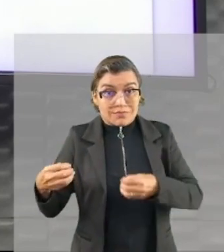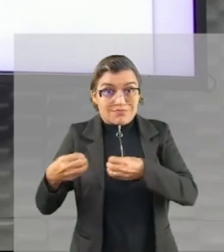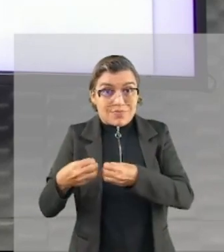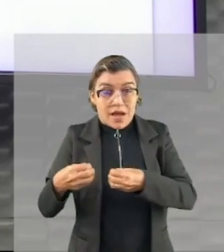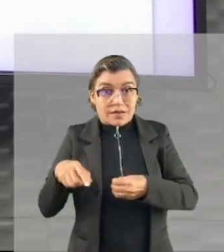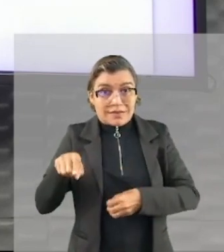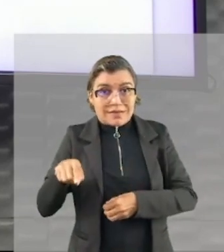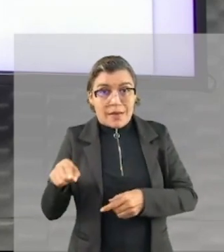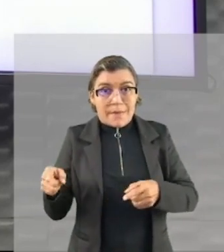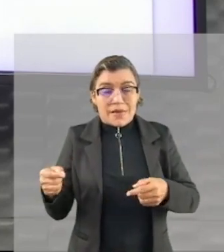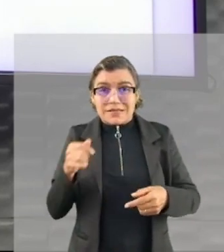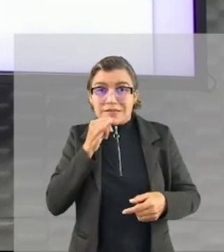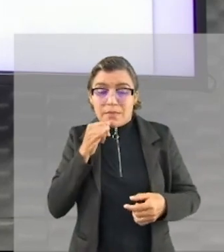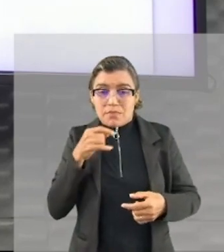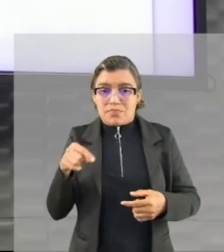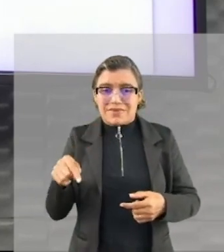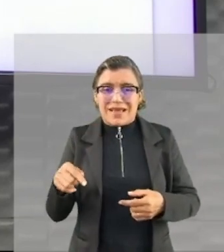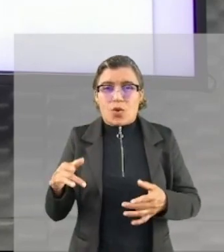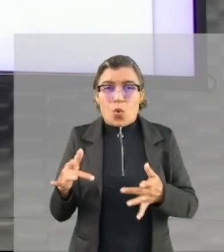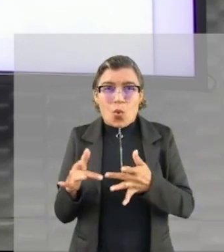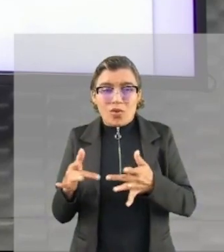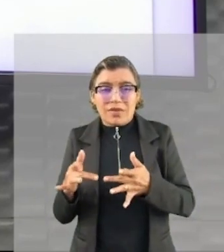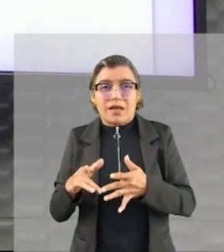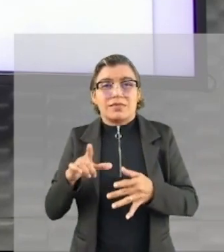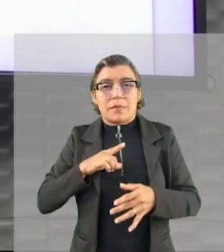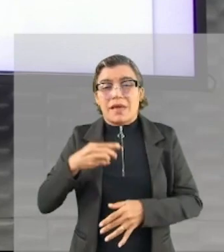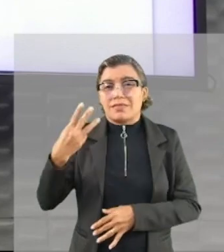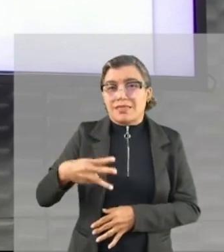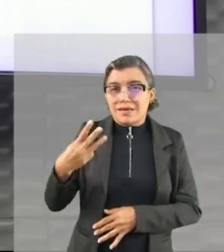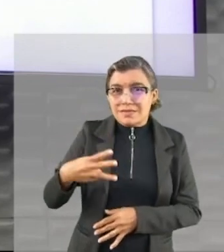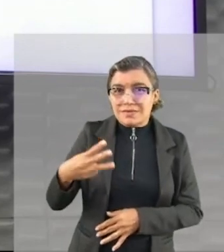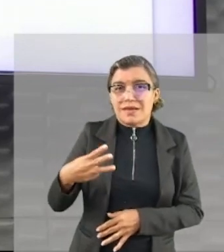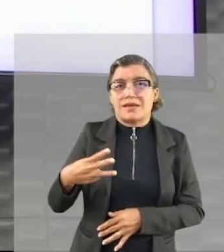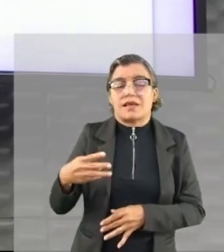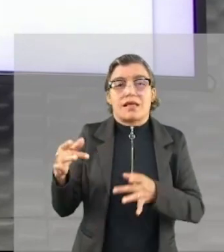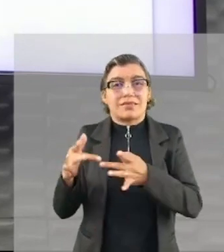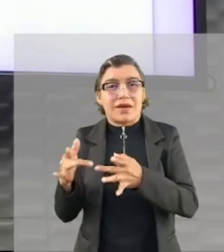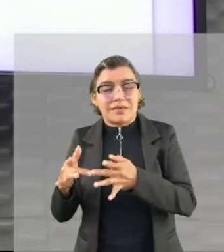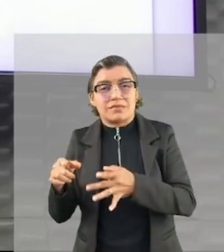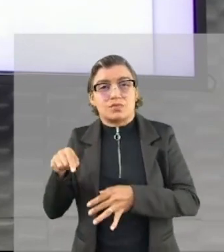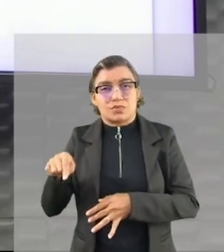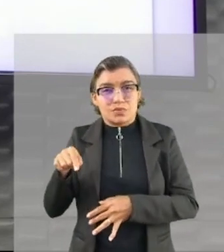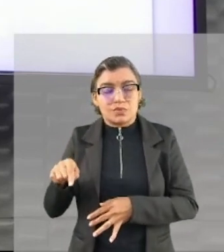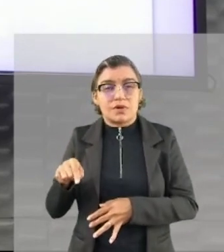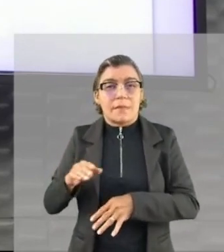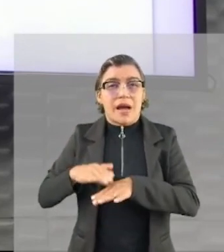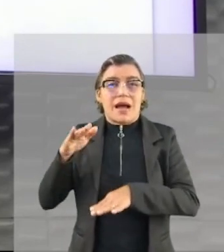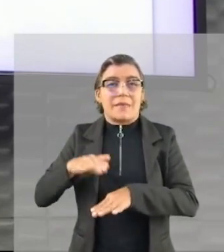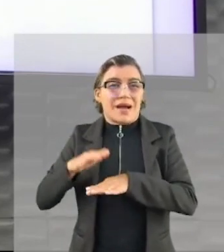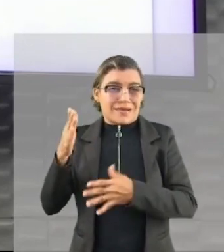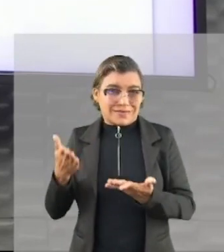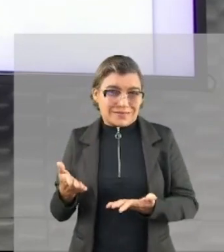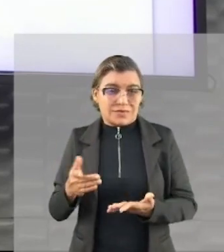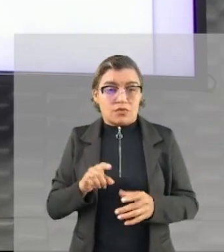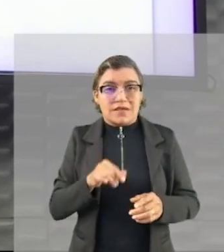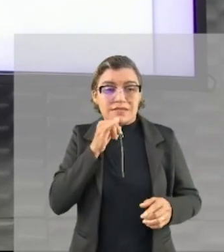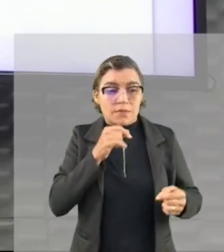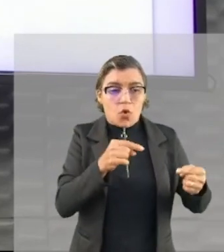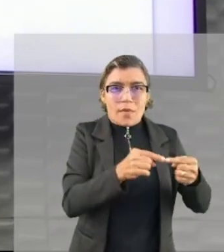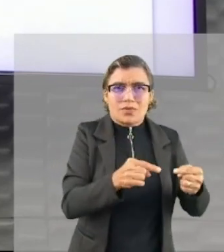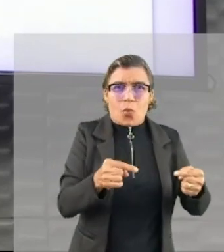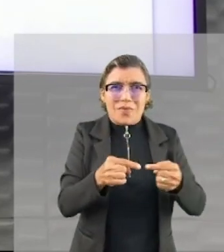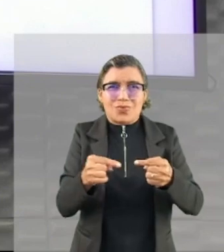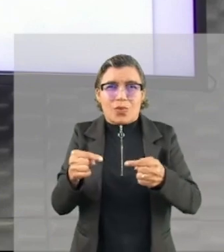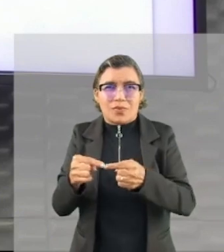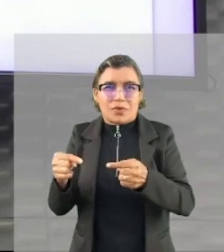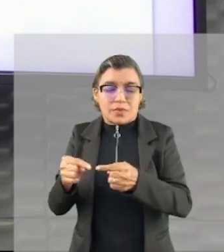vibrar mais. Essa segunda vibrando mais já vai vibrar a terceira. A terceira já vai fazer a quarta vibrar mais. E aí a vibração